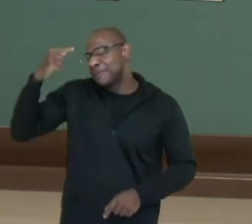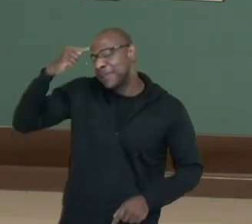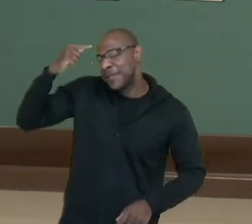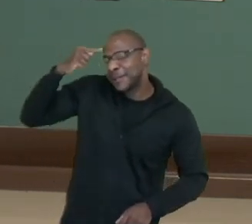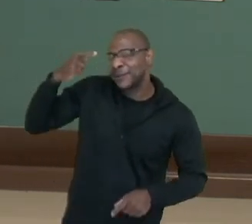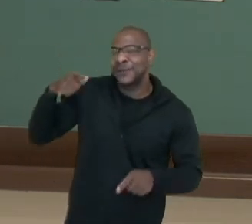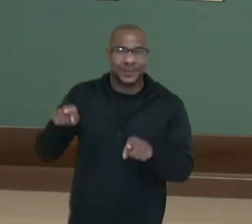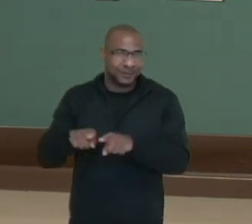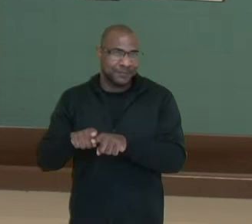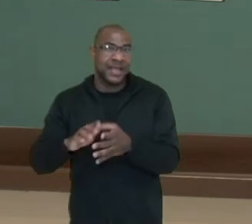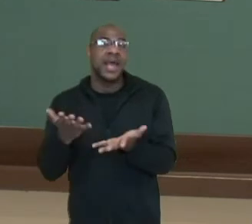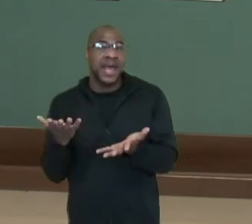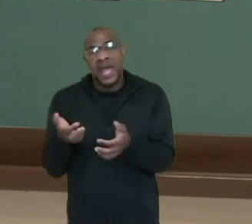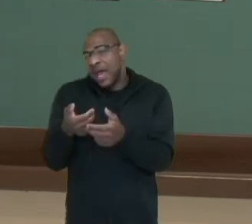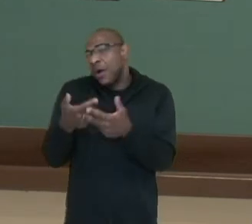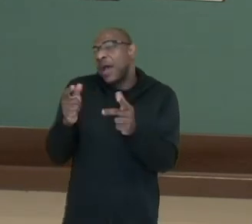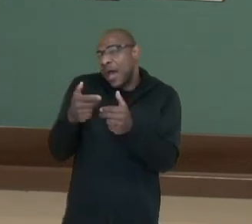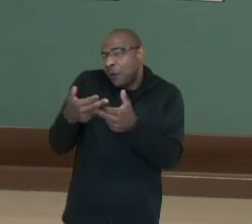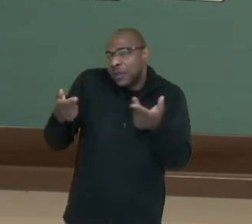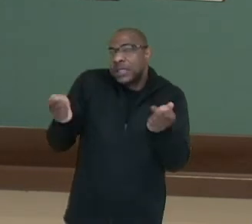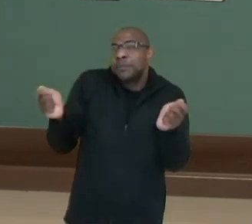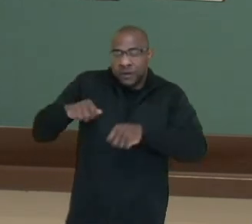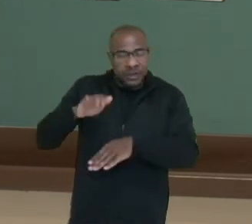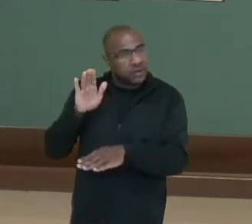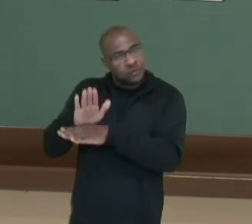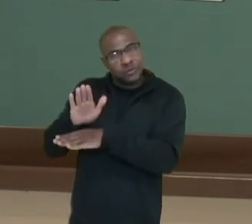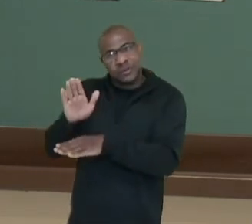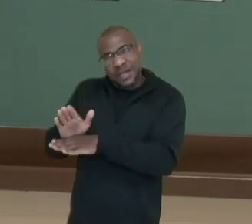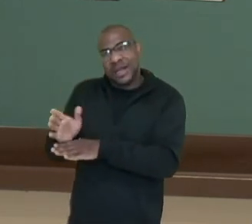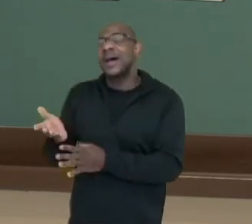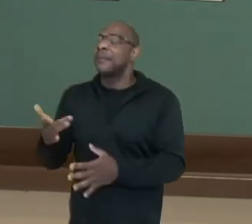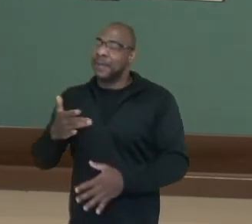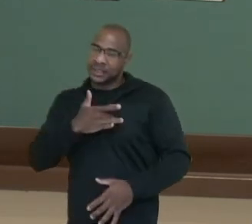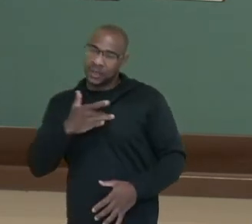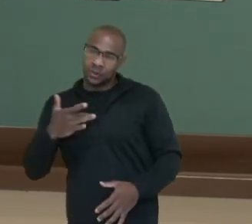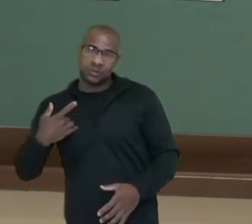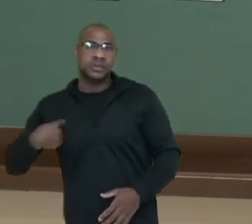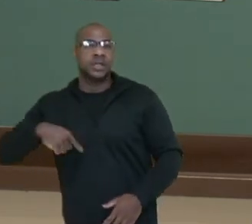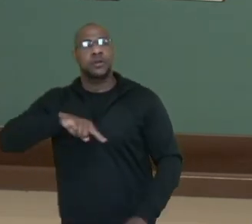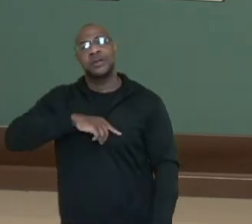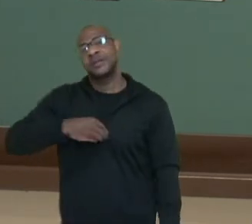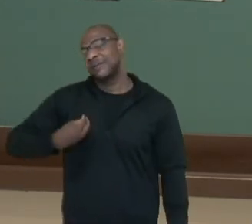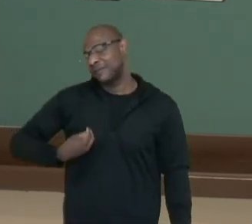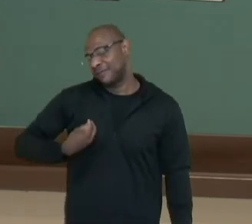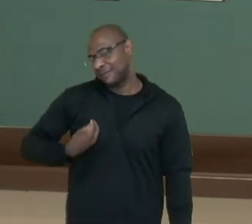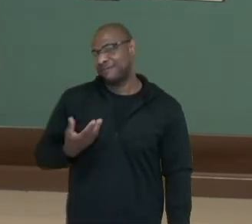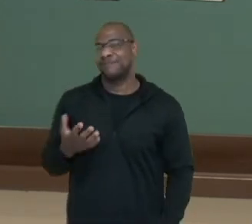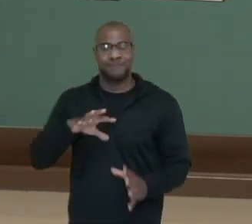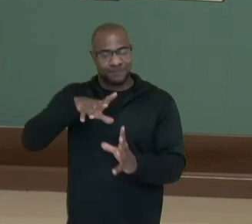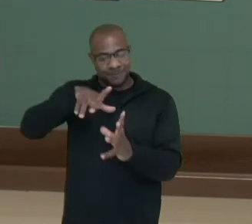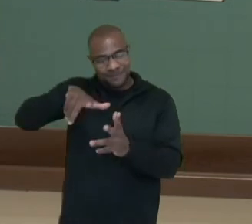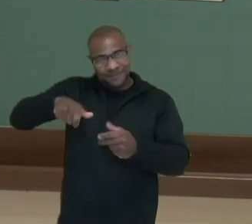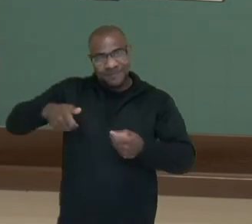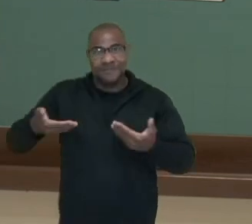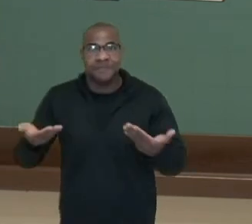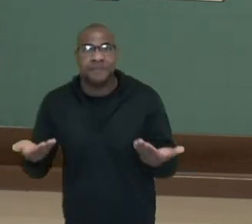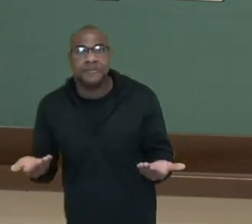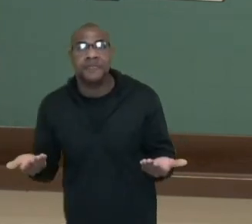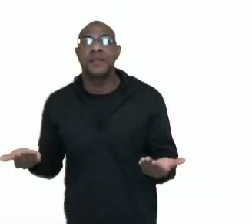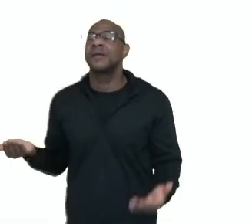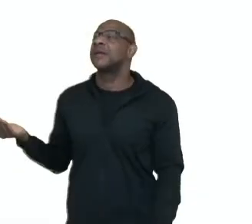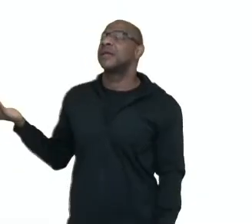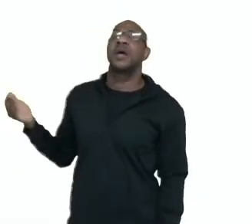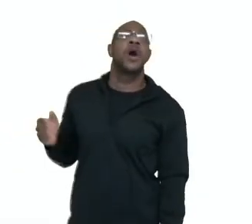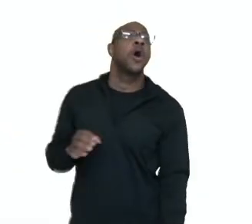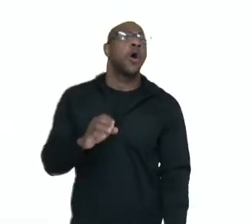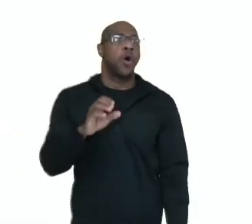que com certeza pode sim contribuir muito para a saúde do nosso planeta, o bem-estar de todos. Minha gente, o